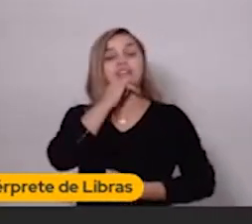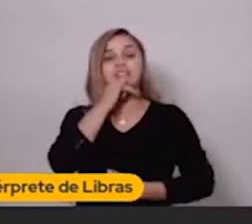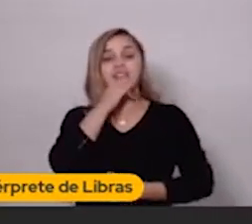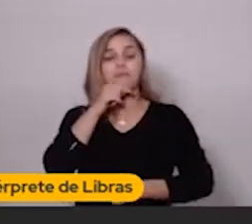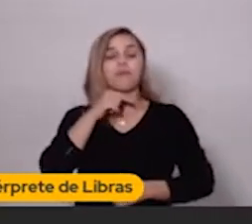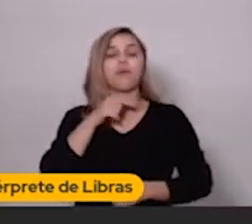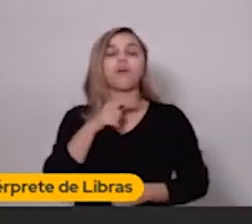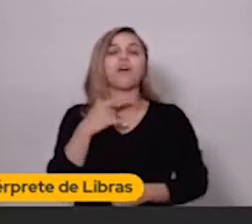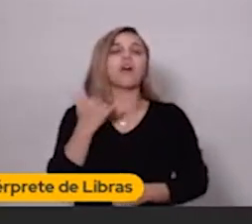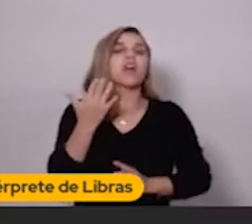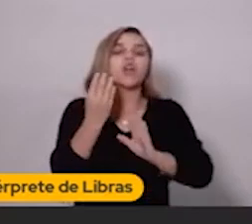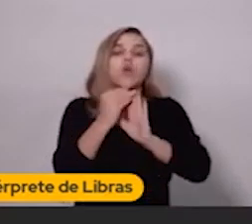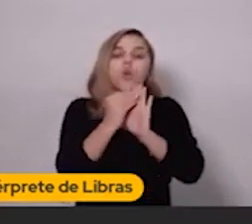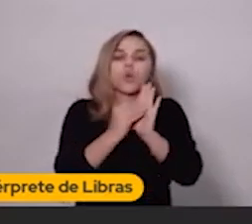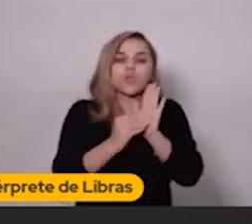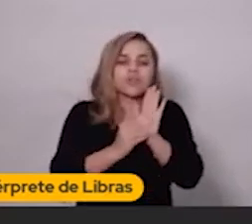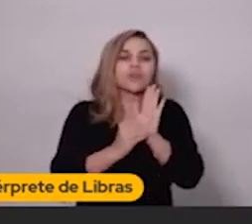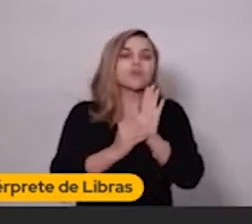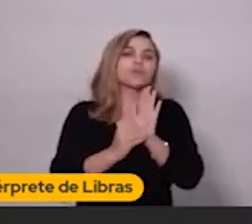e conteúdo